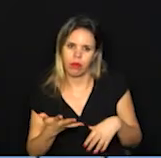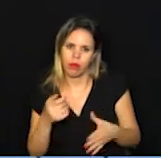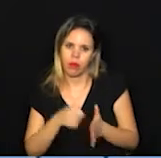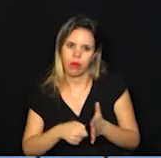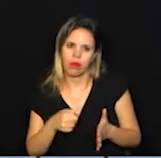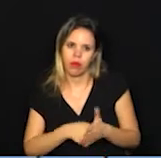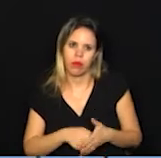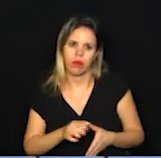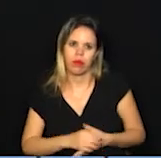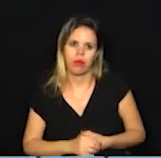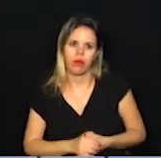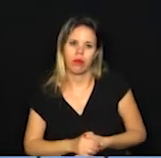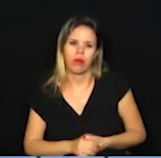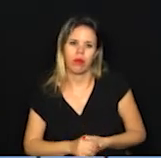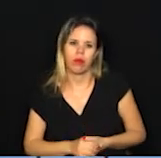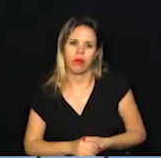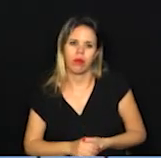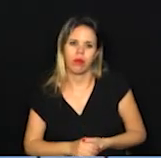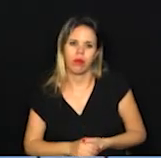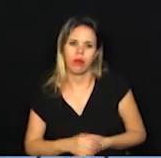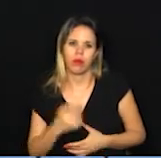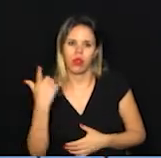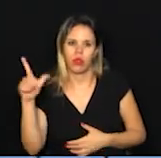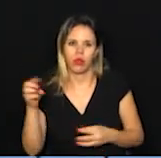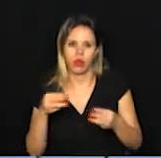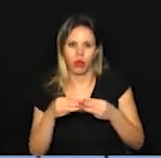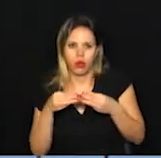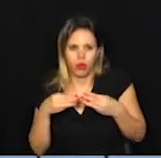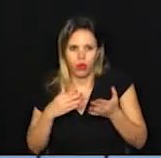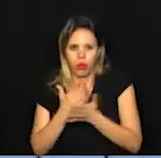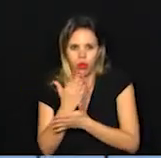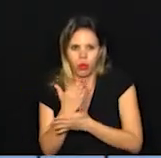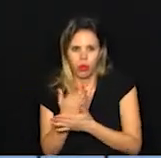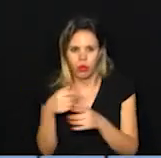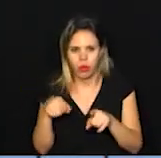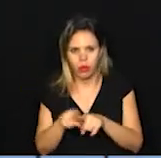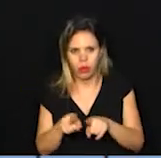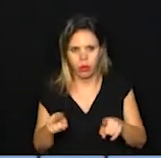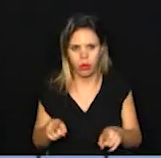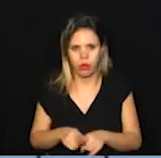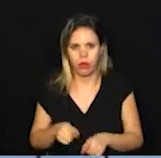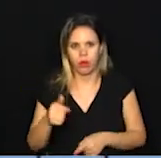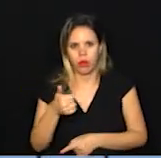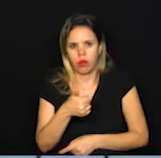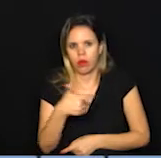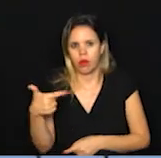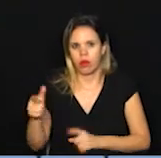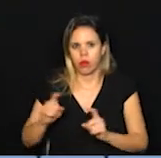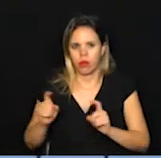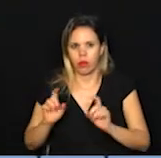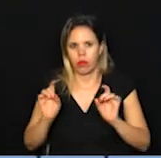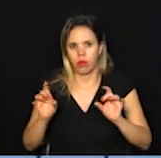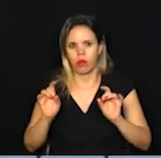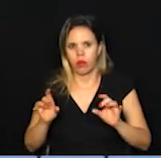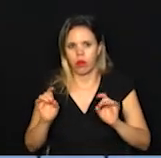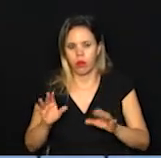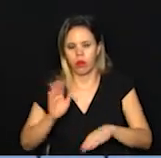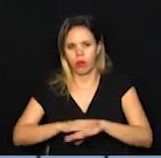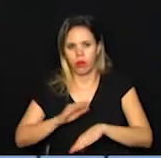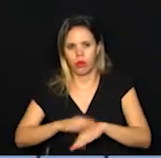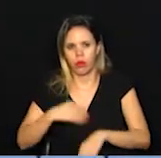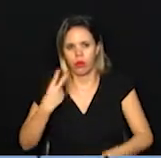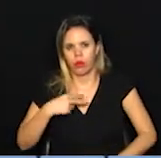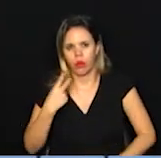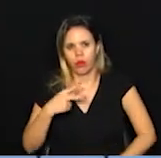luta. E outra moção que foi aprovada também na 12ª reunião extraordinária é de autoria do